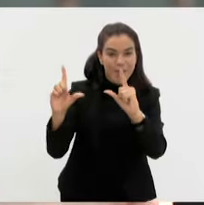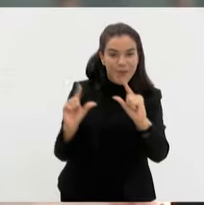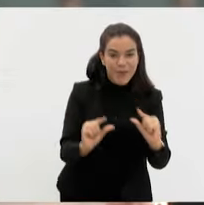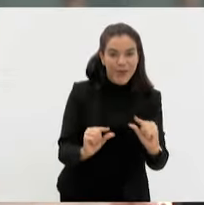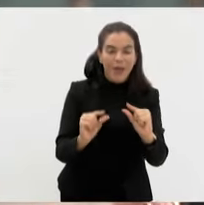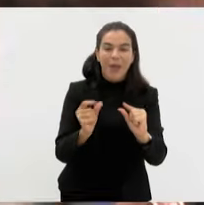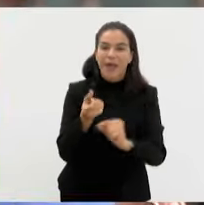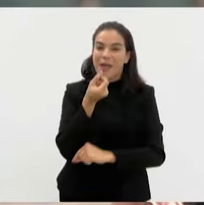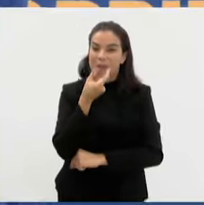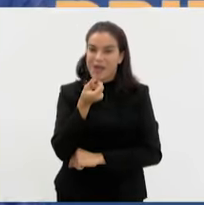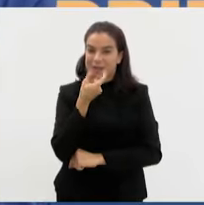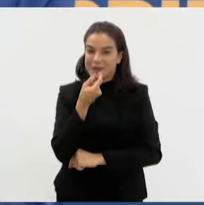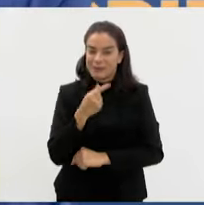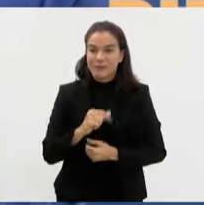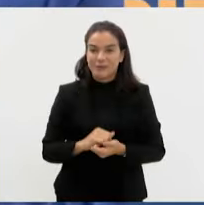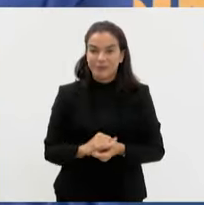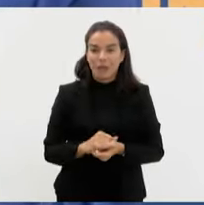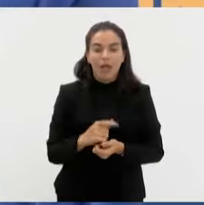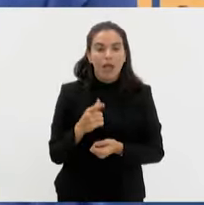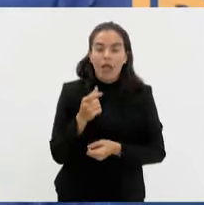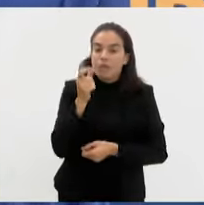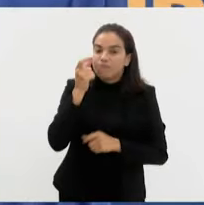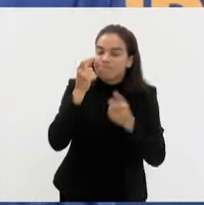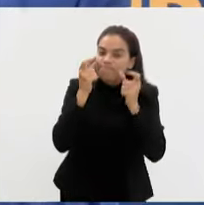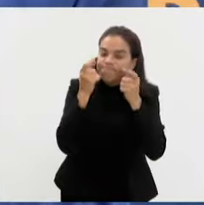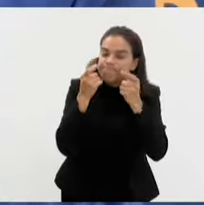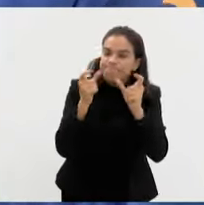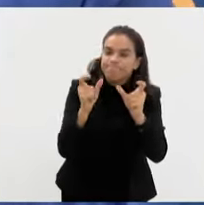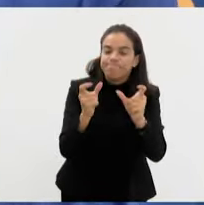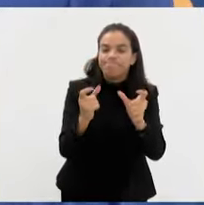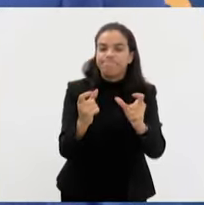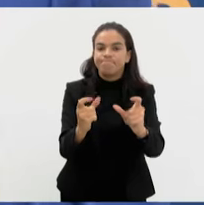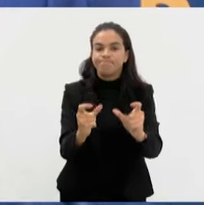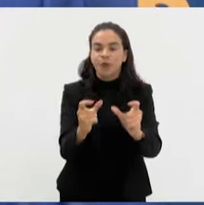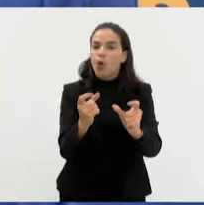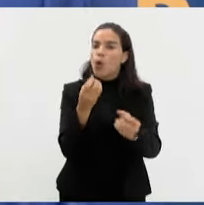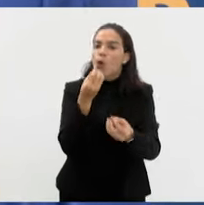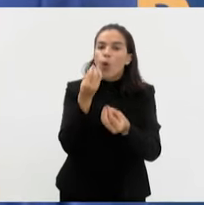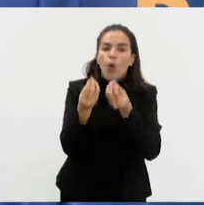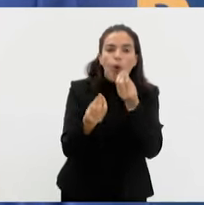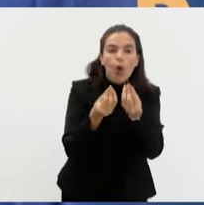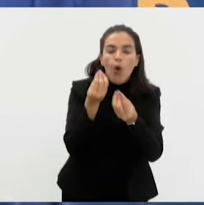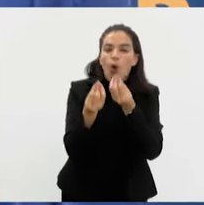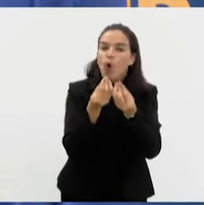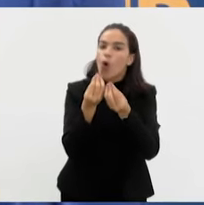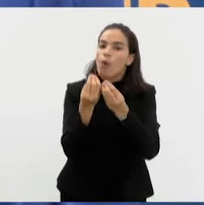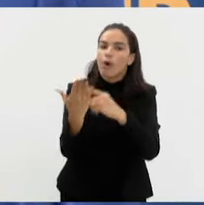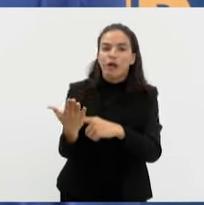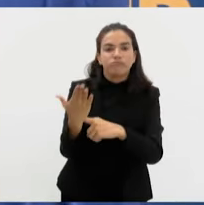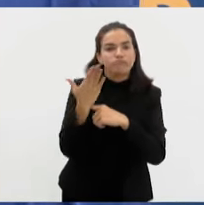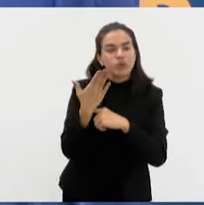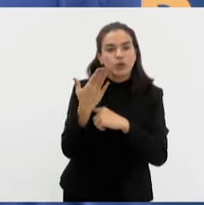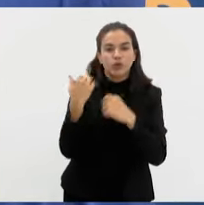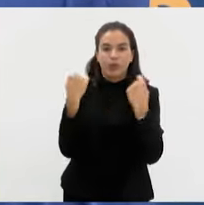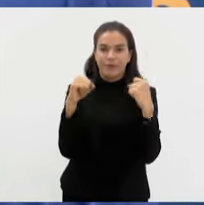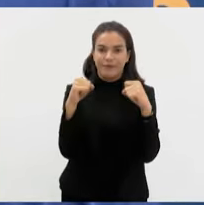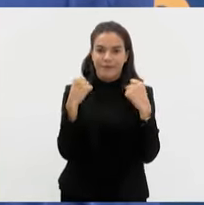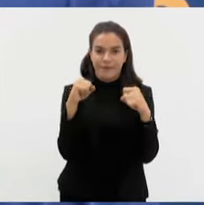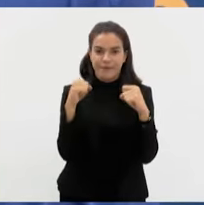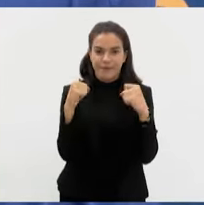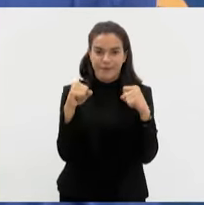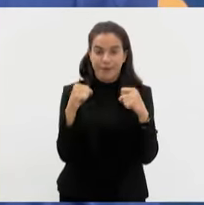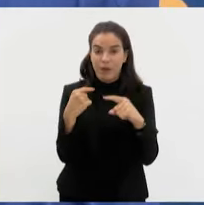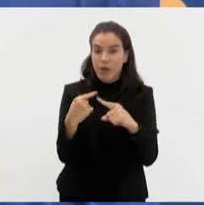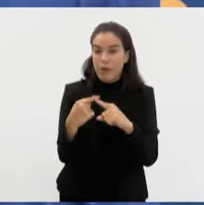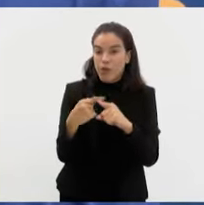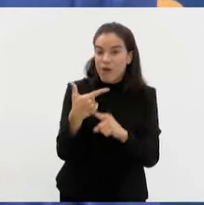de medicamentos. É uma coisa impressionante quão bem faz a gente fazer atividade física, porque